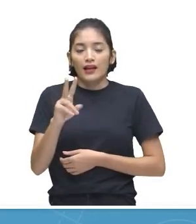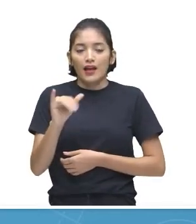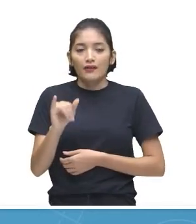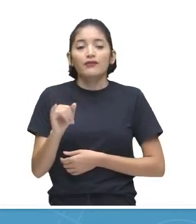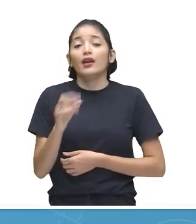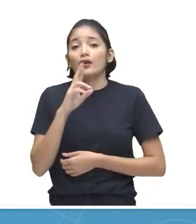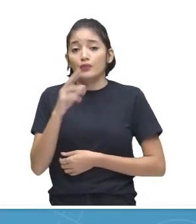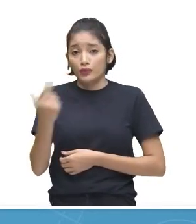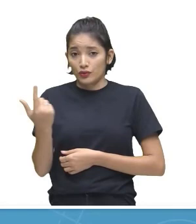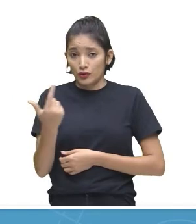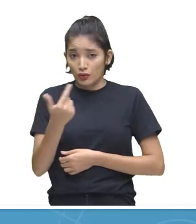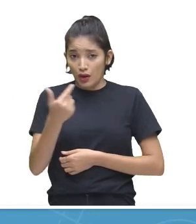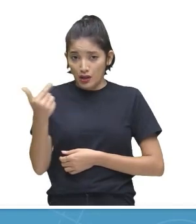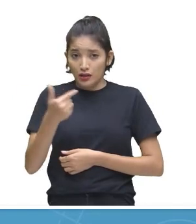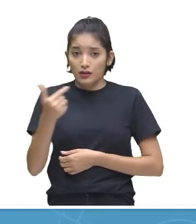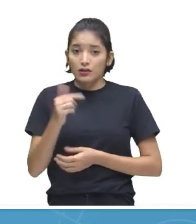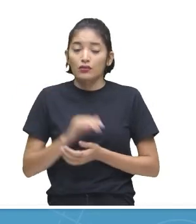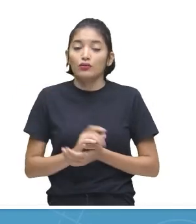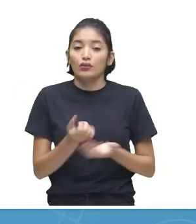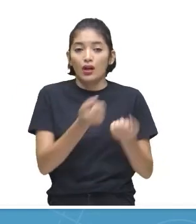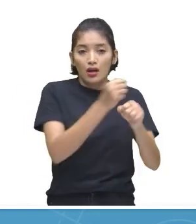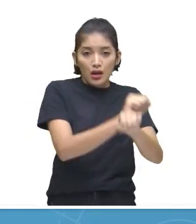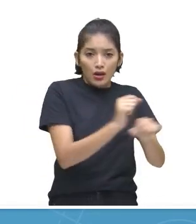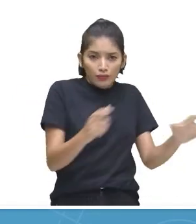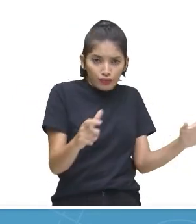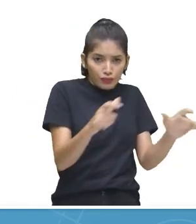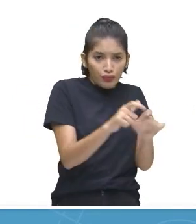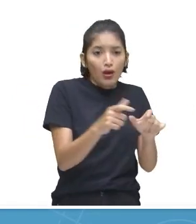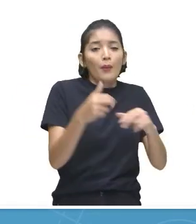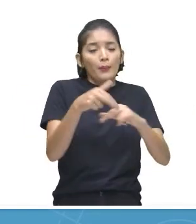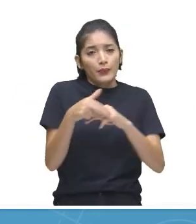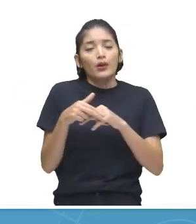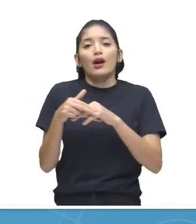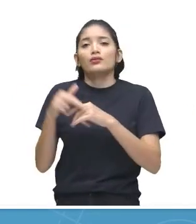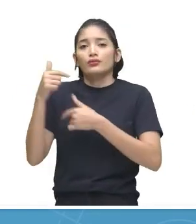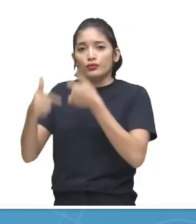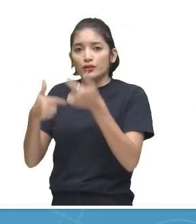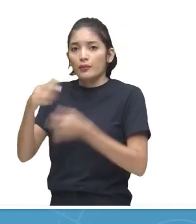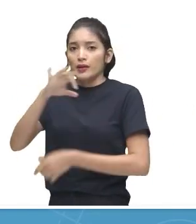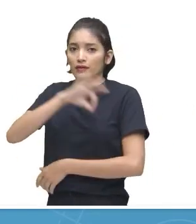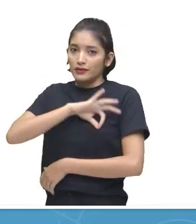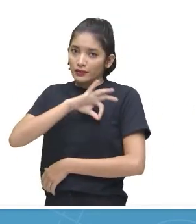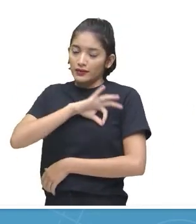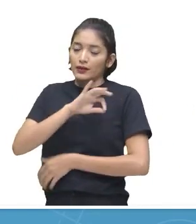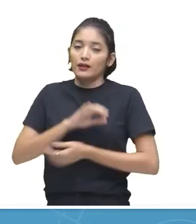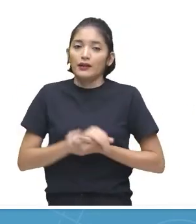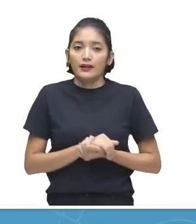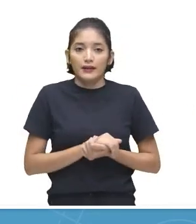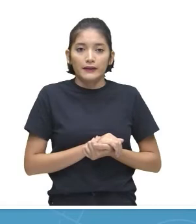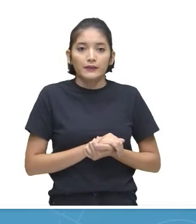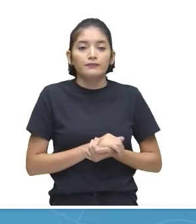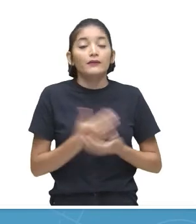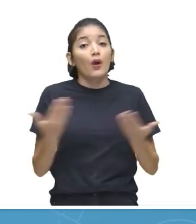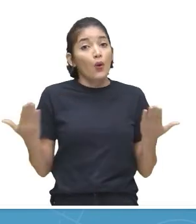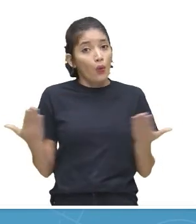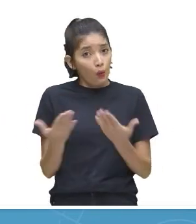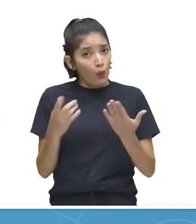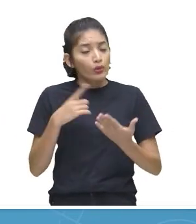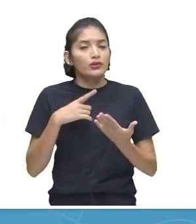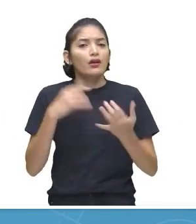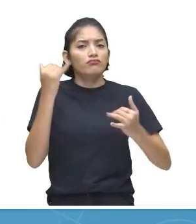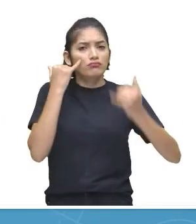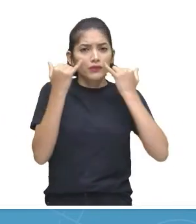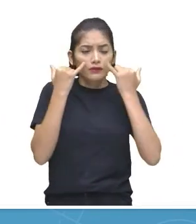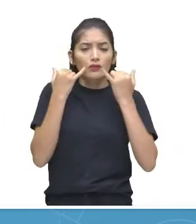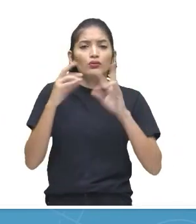questão 2. Ele colocou que a escravidão ficou menor com os empregos assalariados. Realmente, né, a gente dá encontro nos dias de hoje notícias